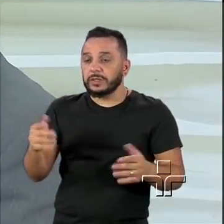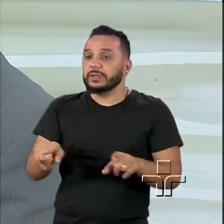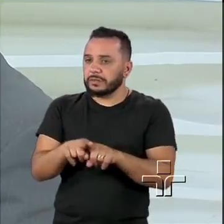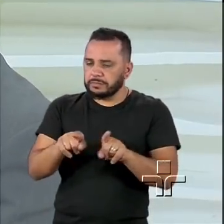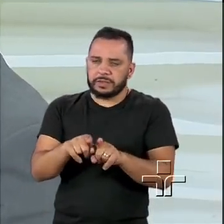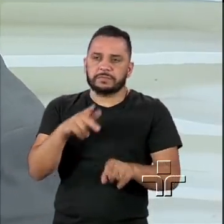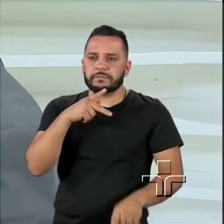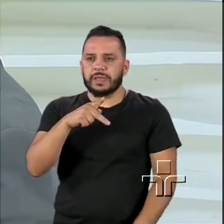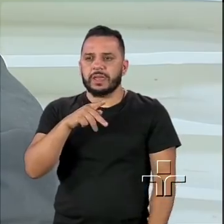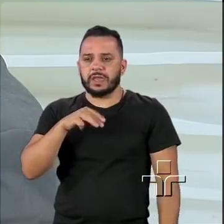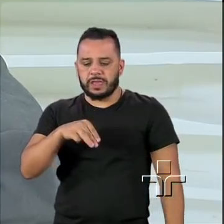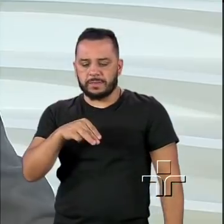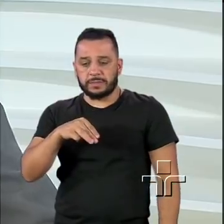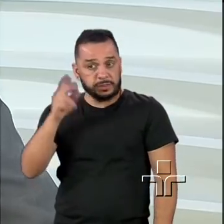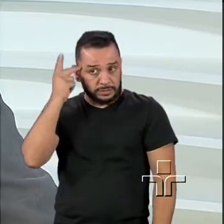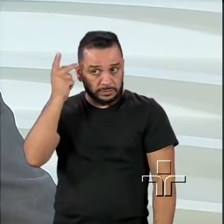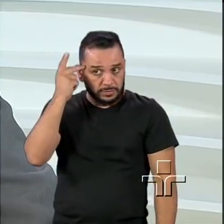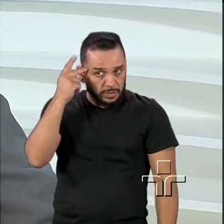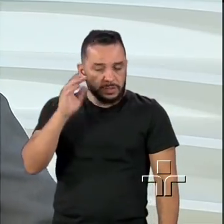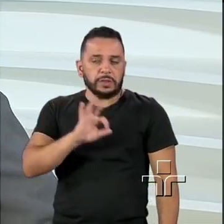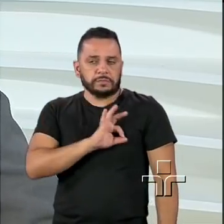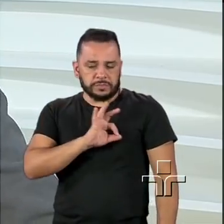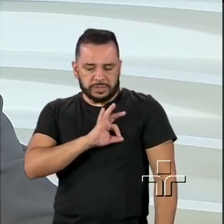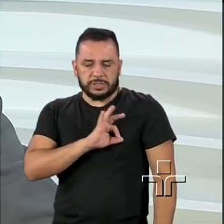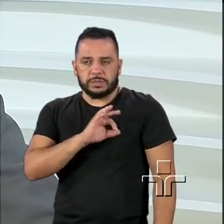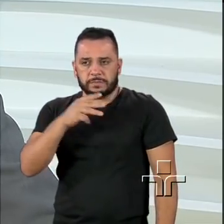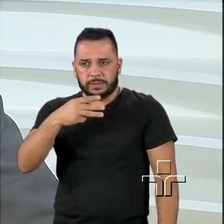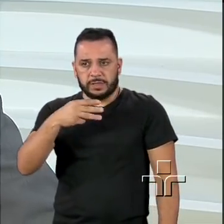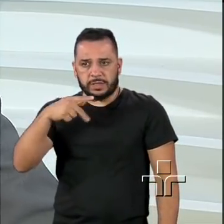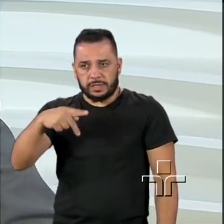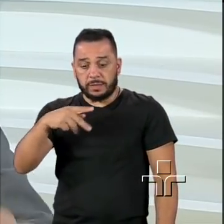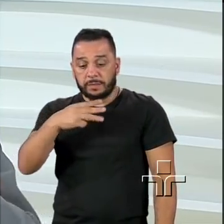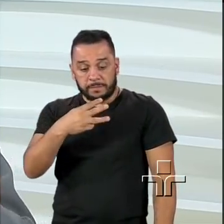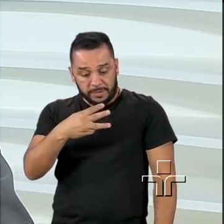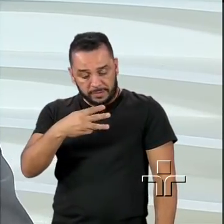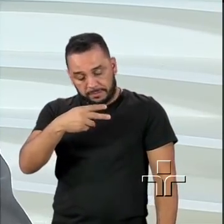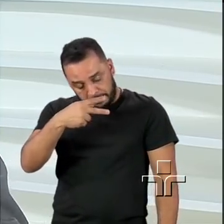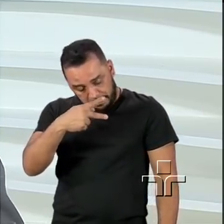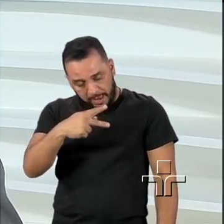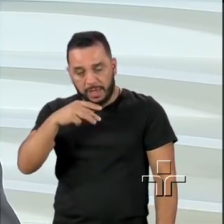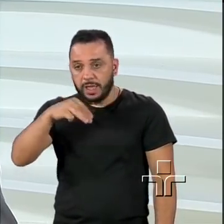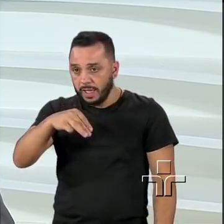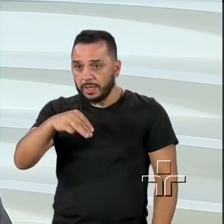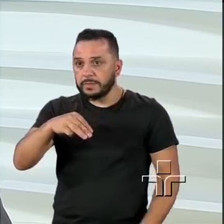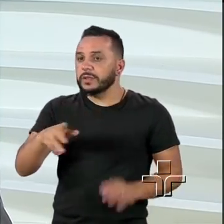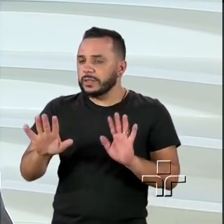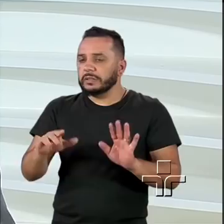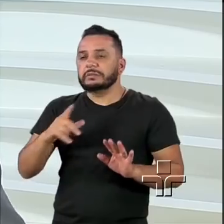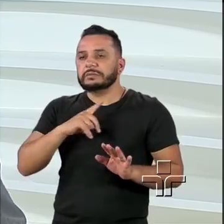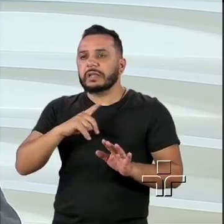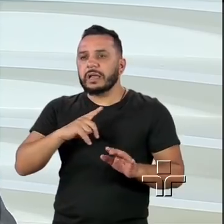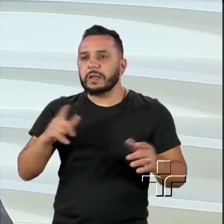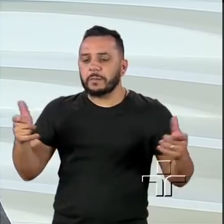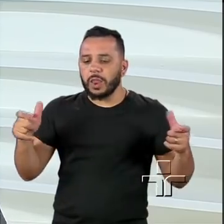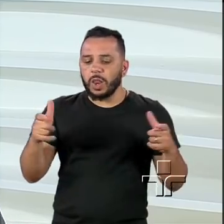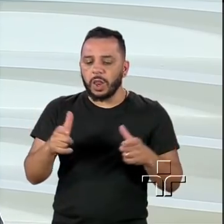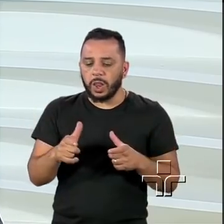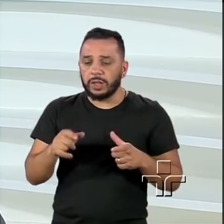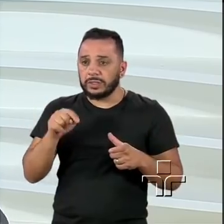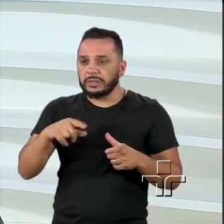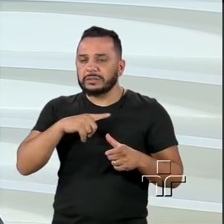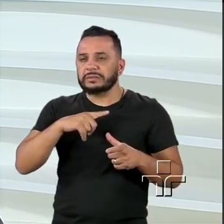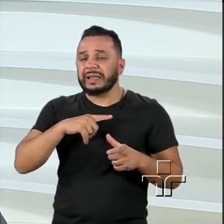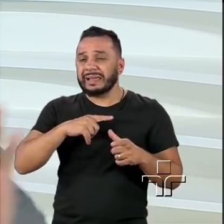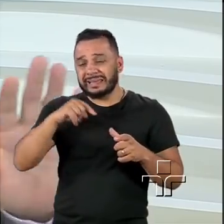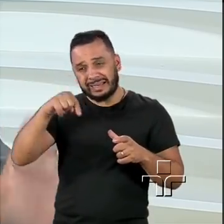PM, aqui, apesar do efetivo ser baixo, ainda tem uma grande enormidade de policiais trabalhando na burocracia. Mas qual que é o